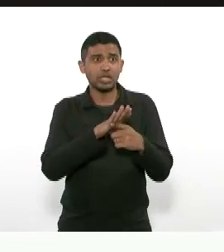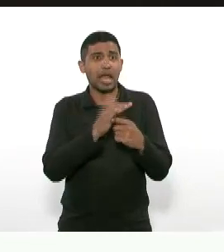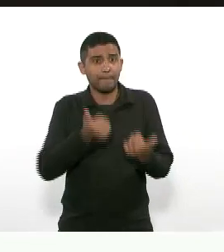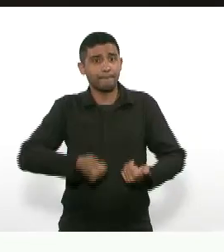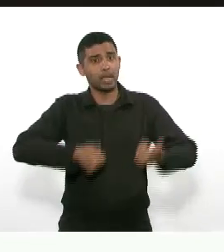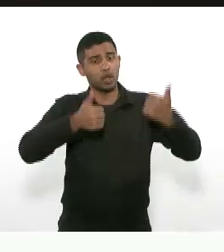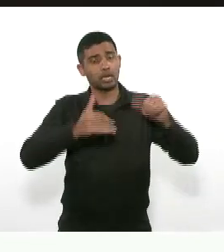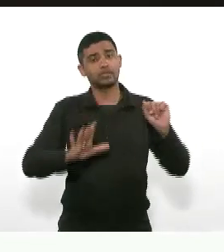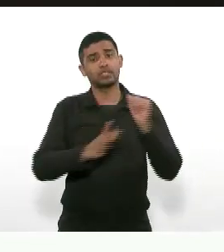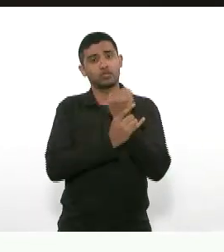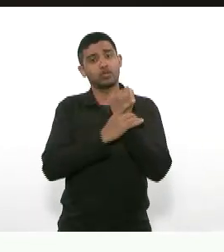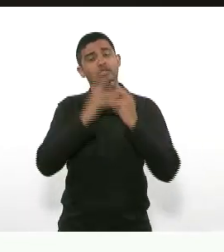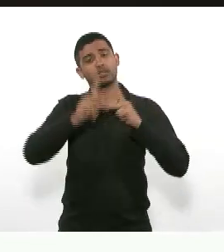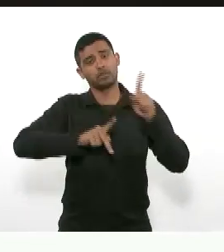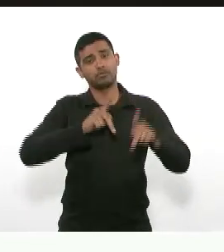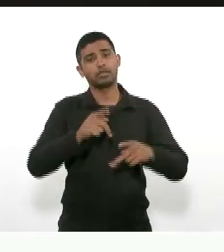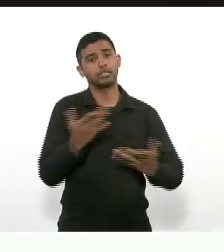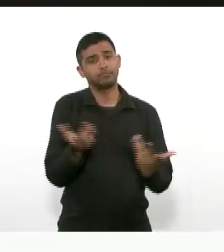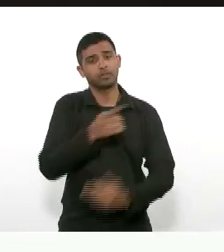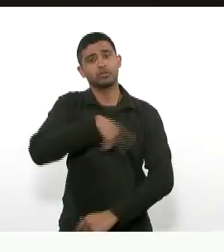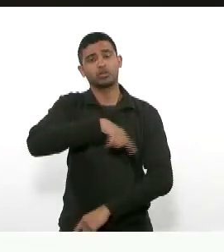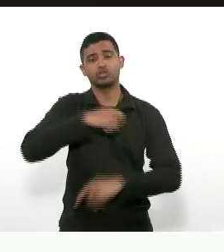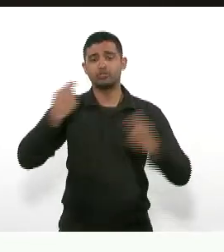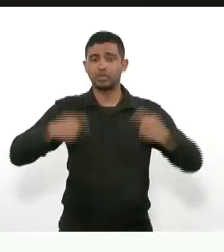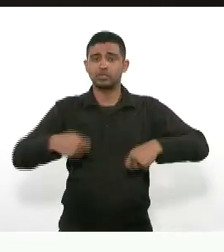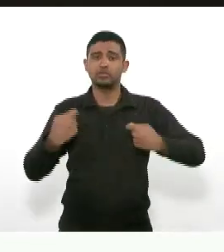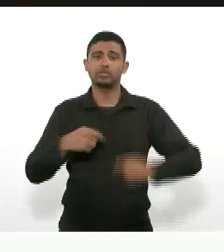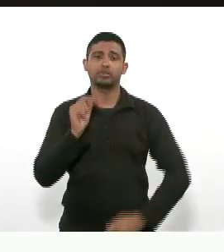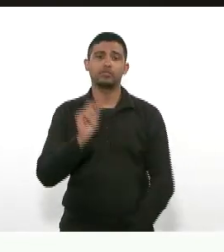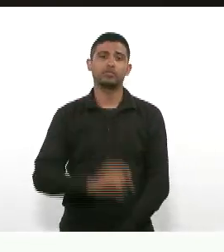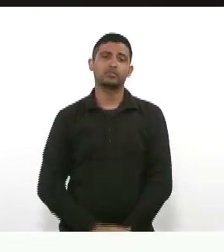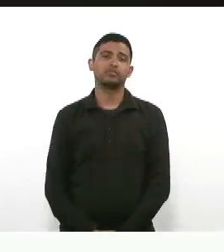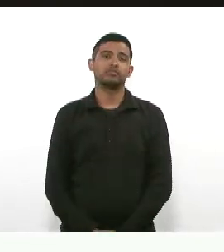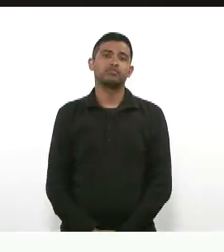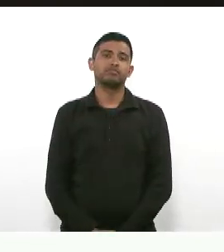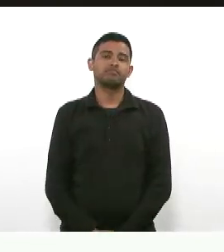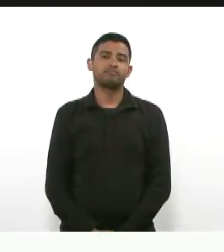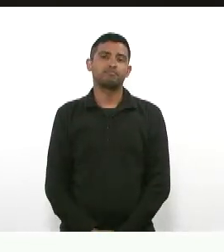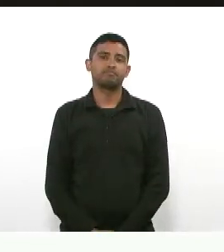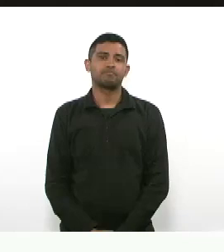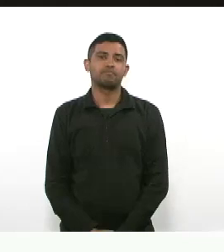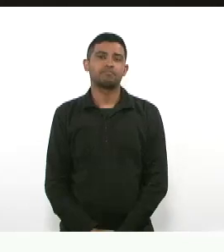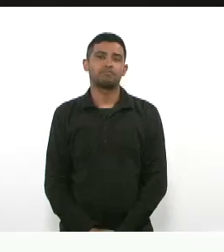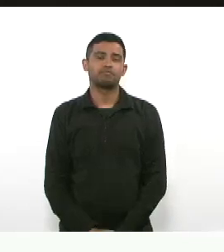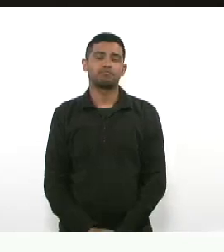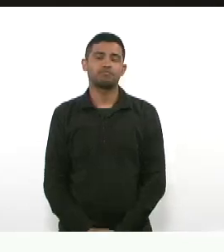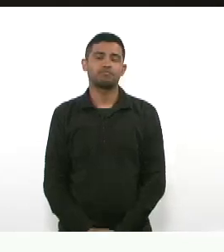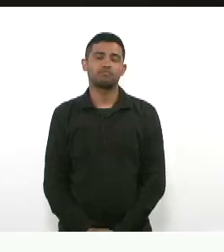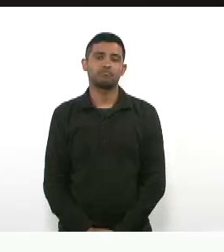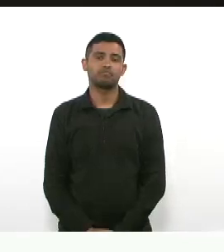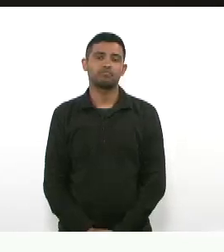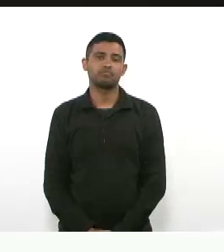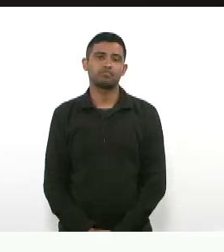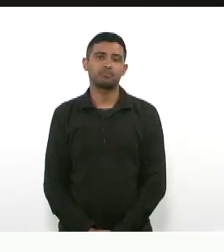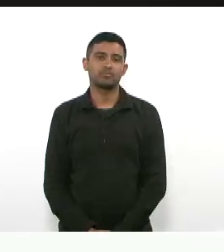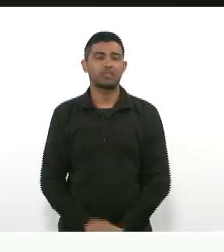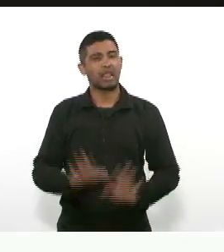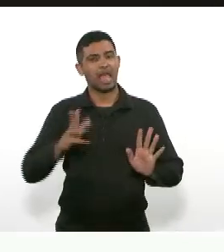população. Então, nós precisamos pensar dessa forma. Ninguém está falando